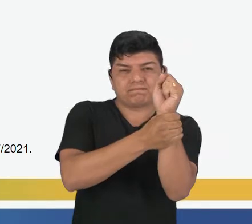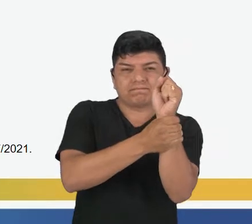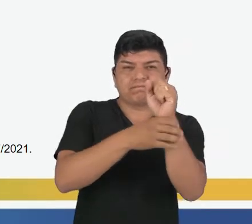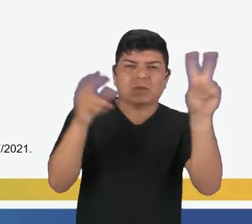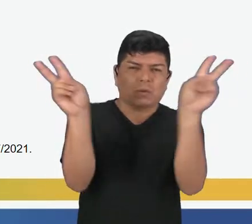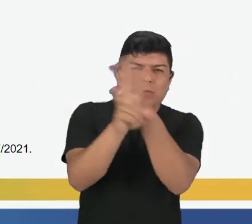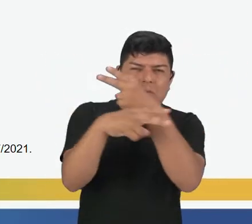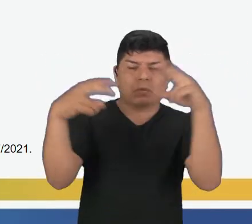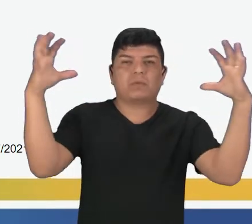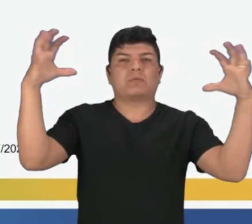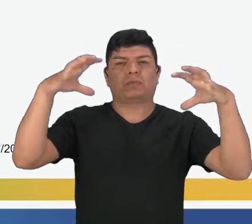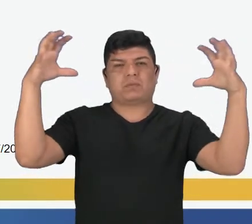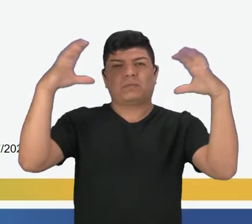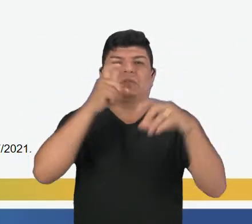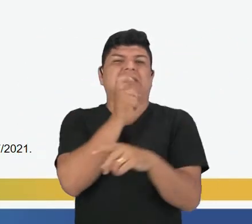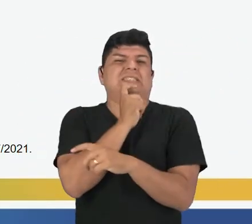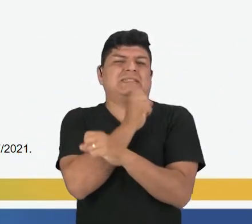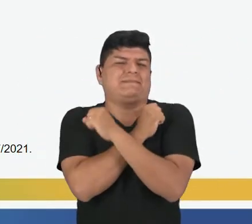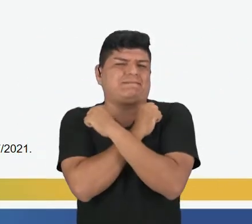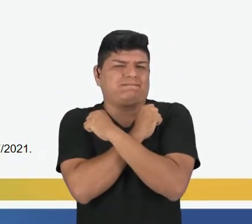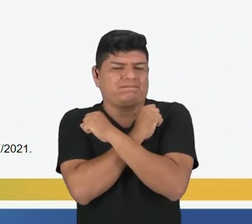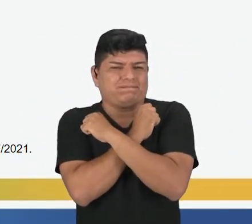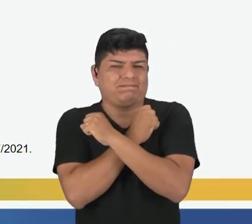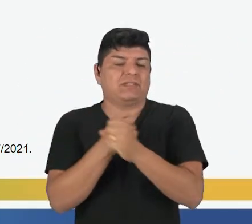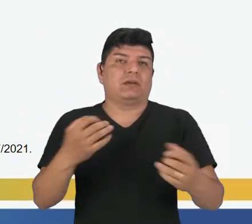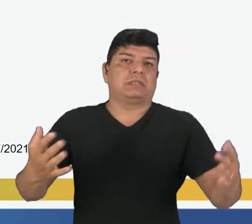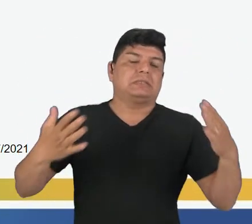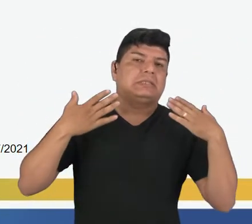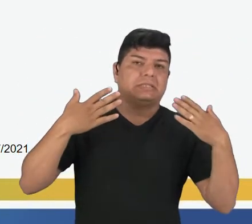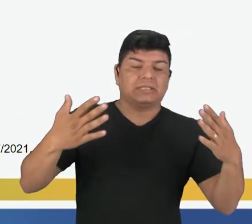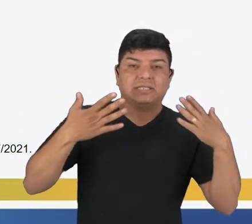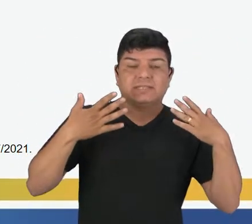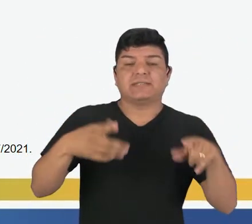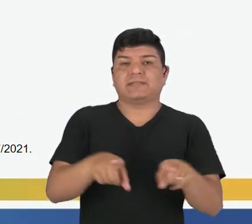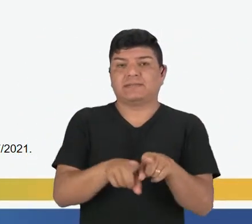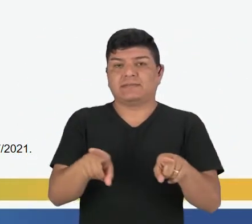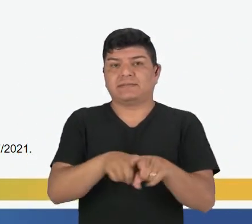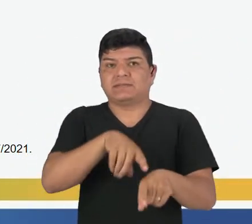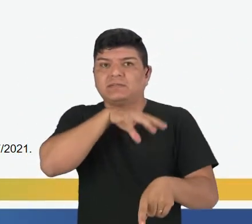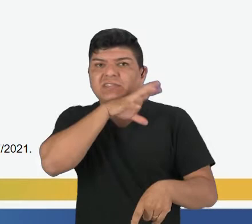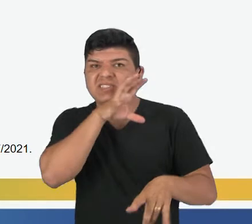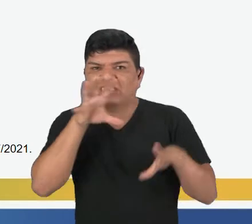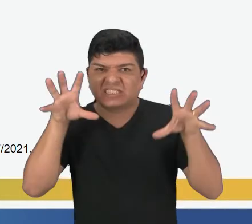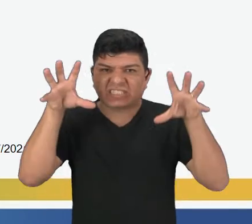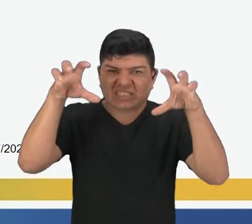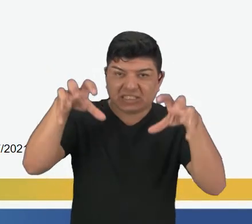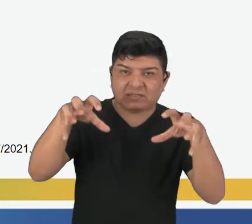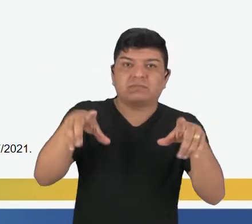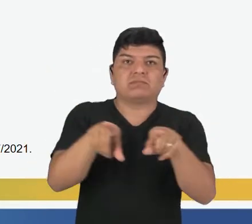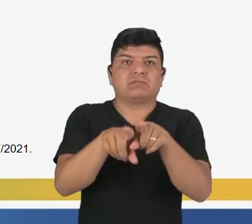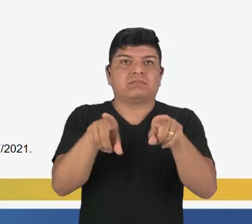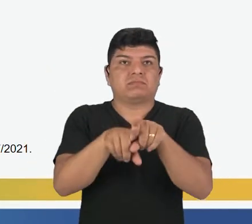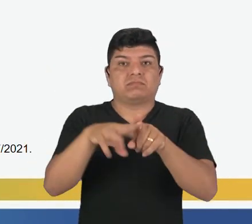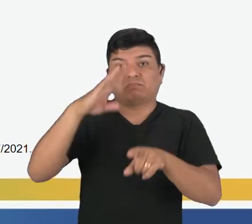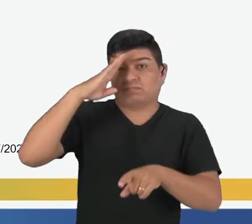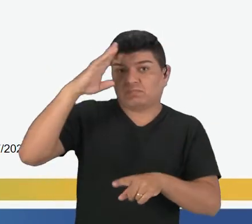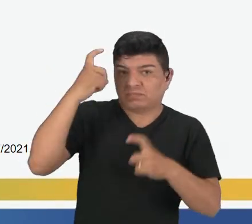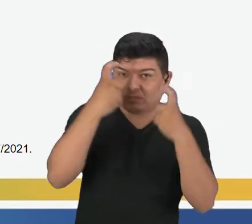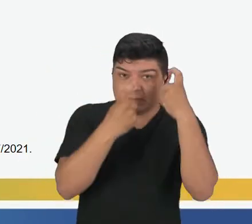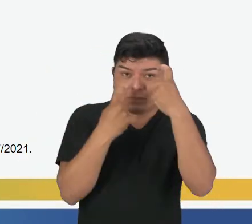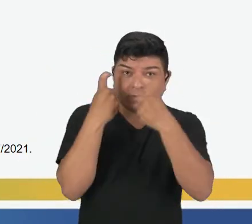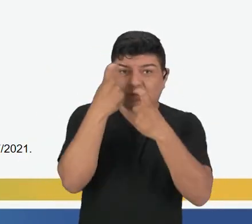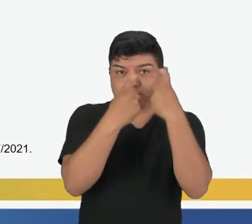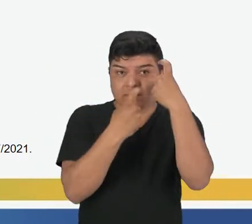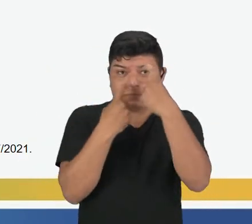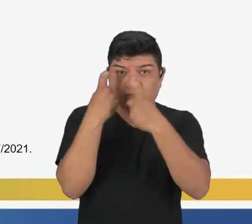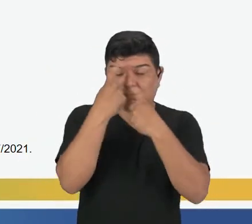mau tempo, da chuva, do frio, do calor intenso e também dos animais ferozes. Eram as principais